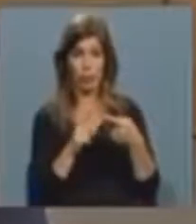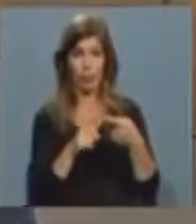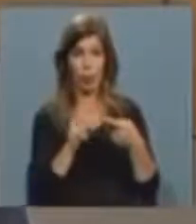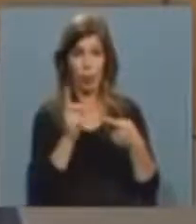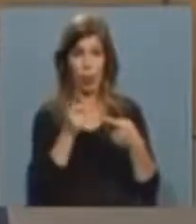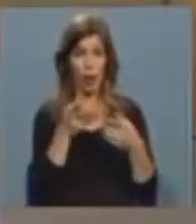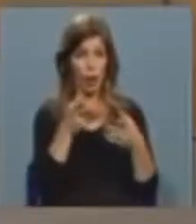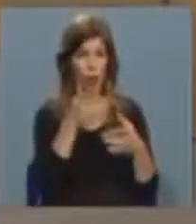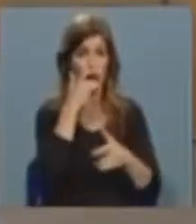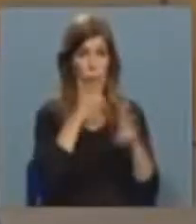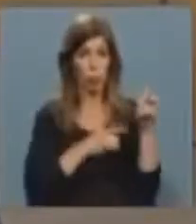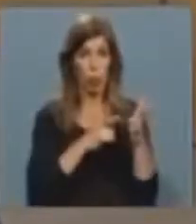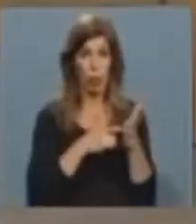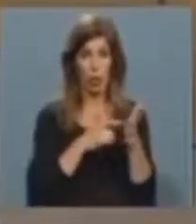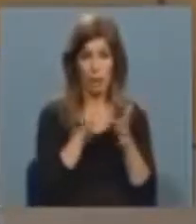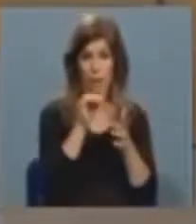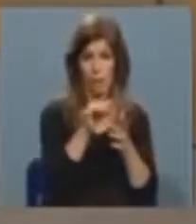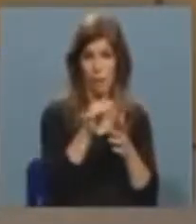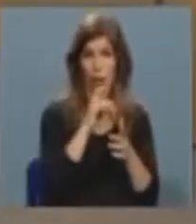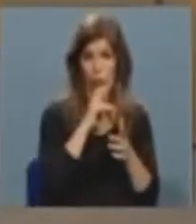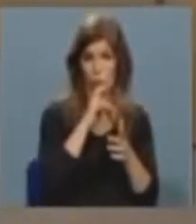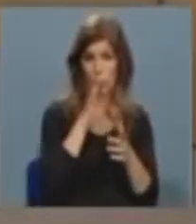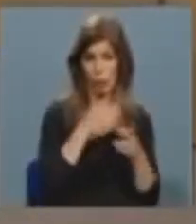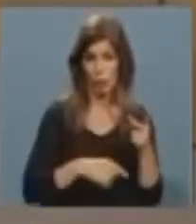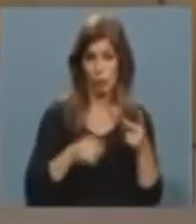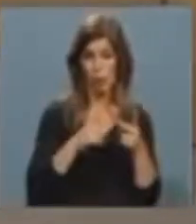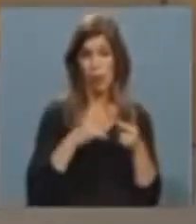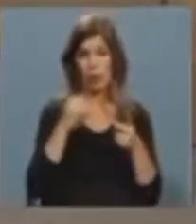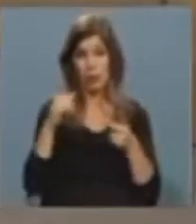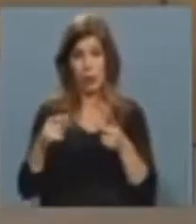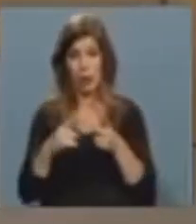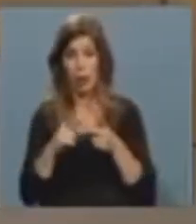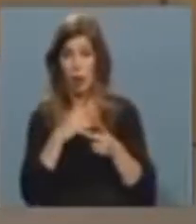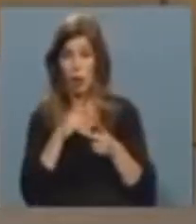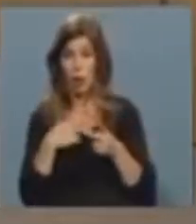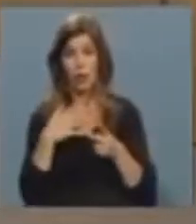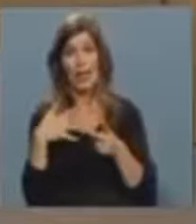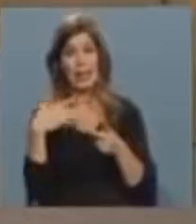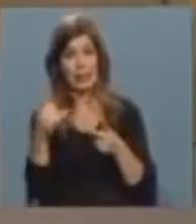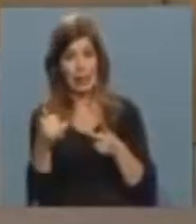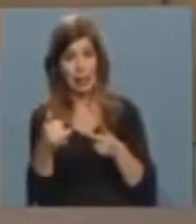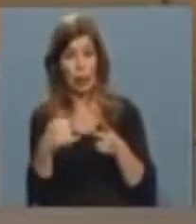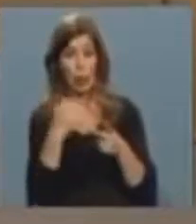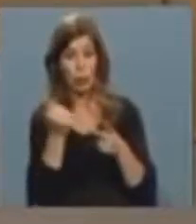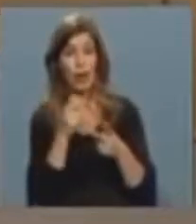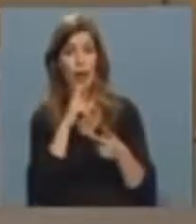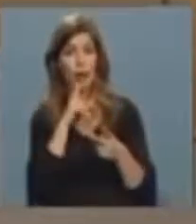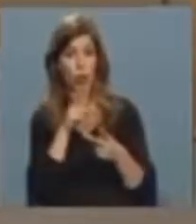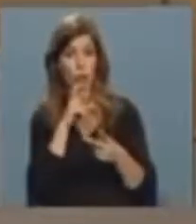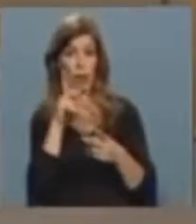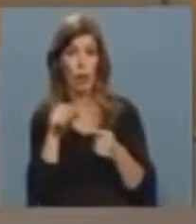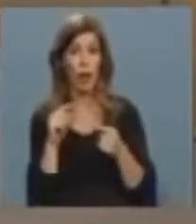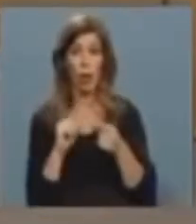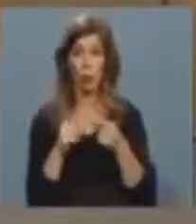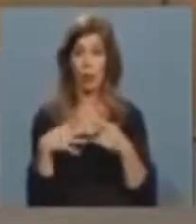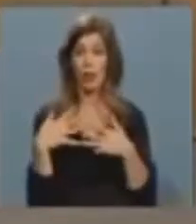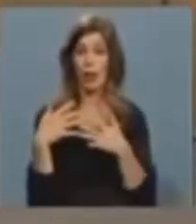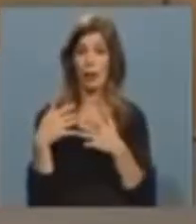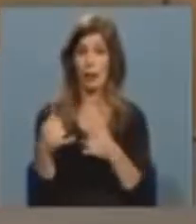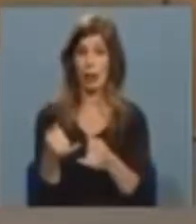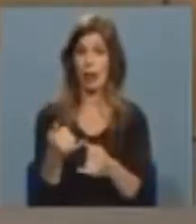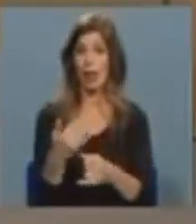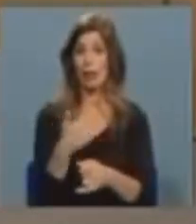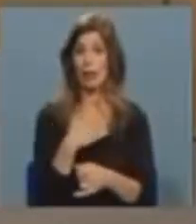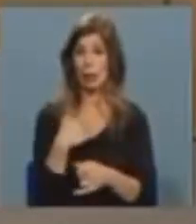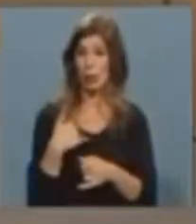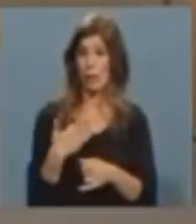acudir às necessidades das pessoas, e depois a jusante, responder e suportar as consequências da falta de saúde